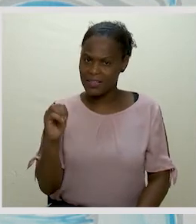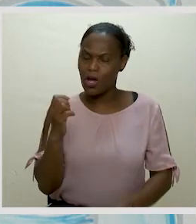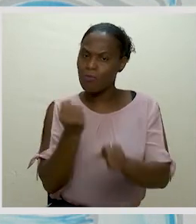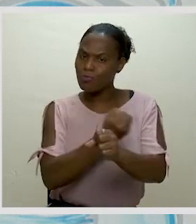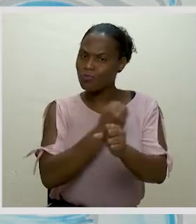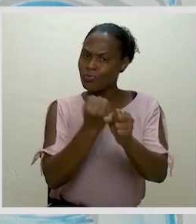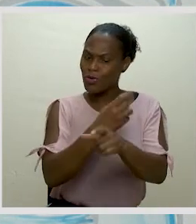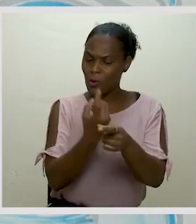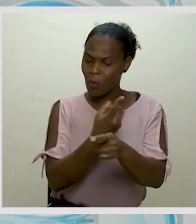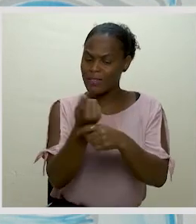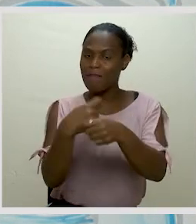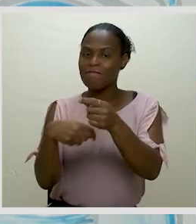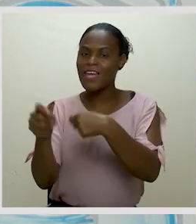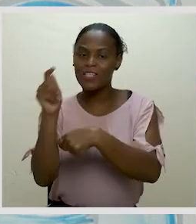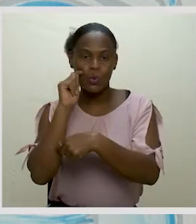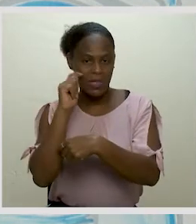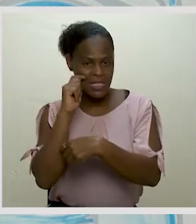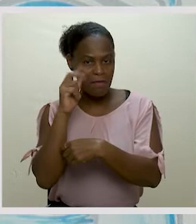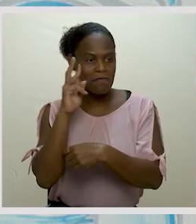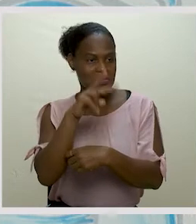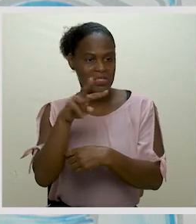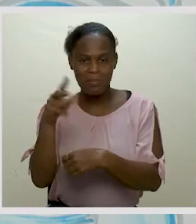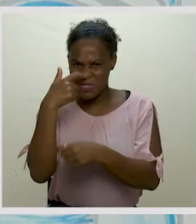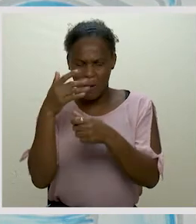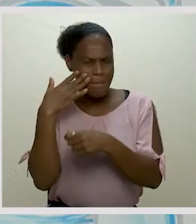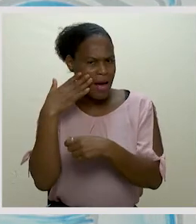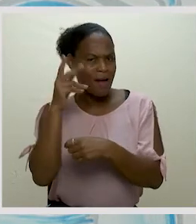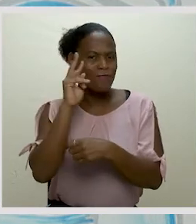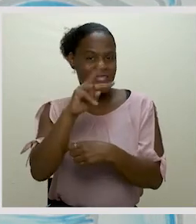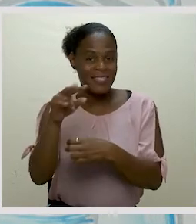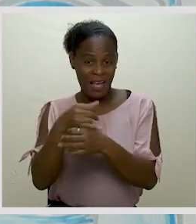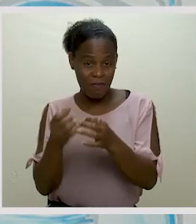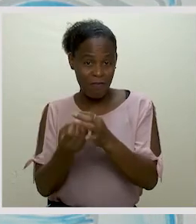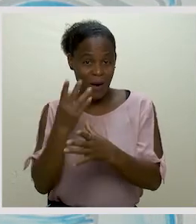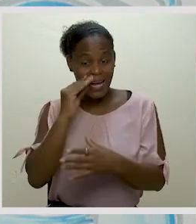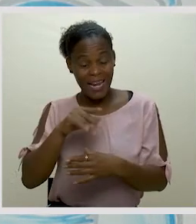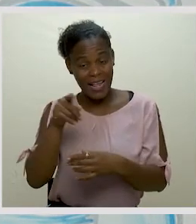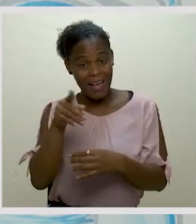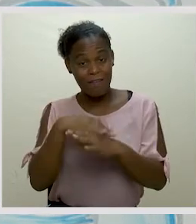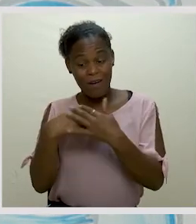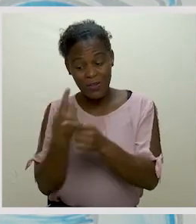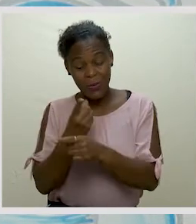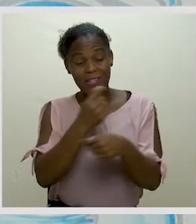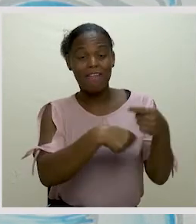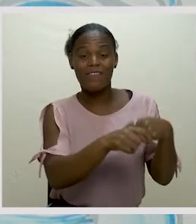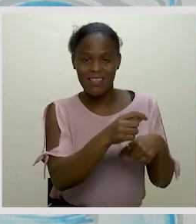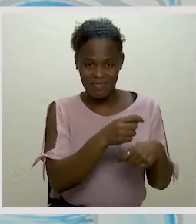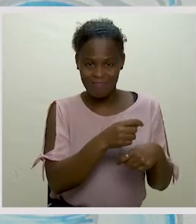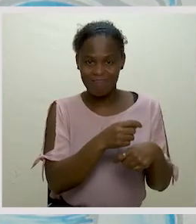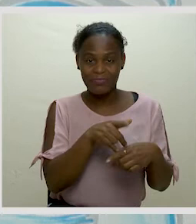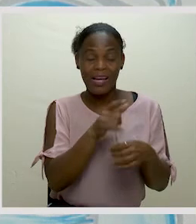aos turistas. Então, os vulcões, no caso do vulcão da Ilha do Fogo, né, da nossa Ilha do